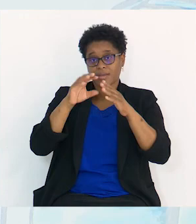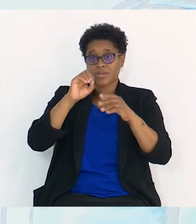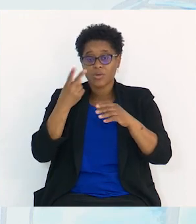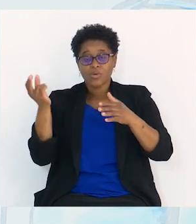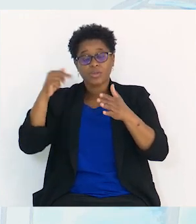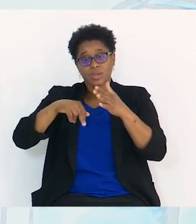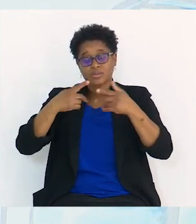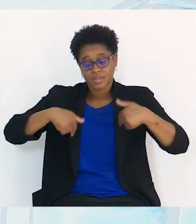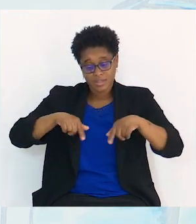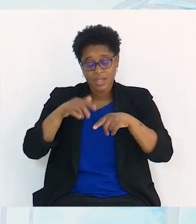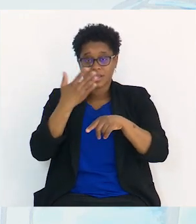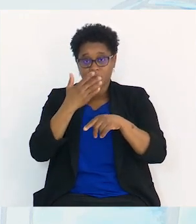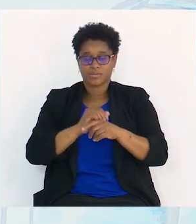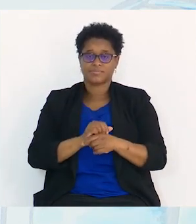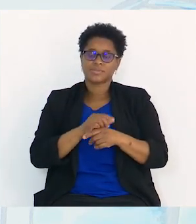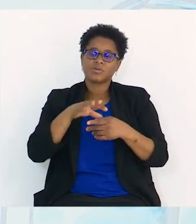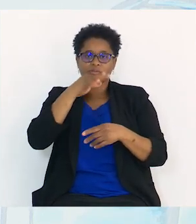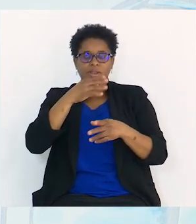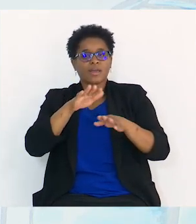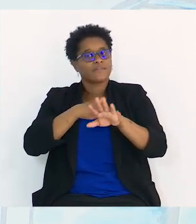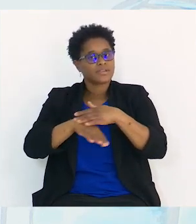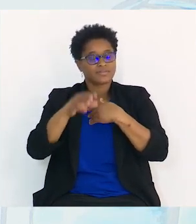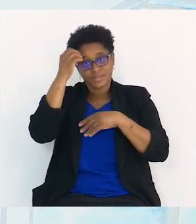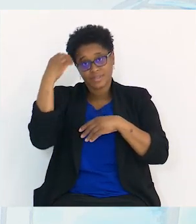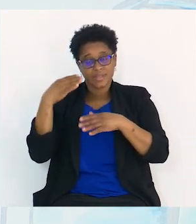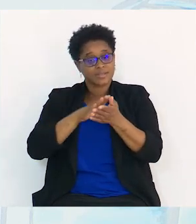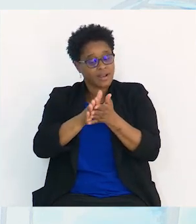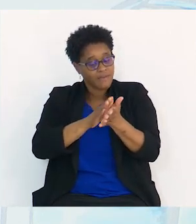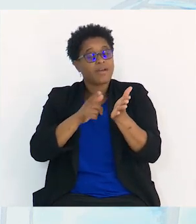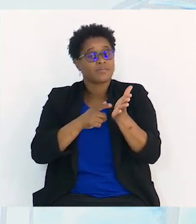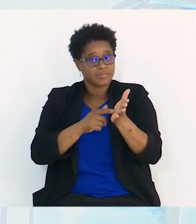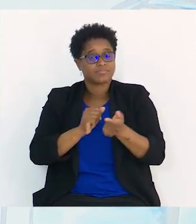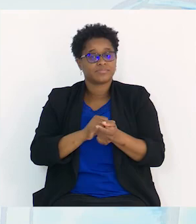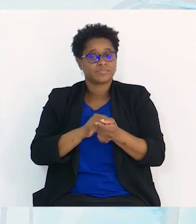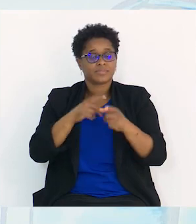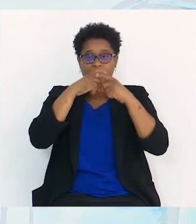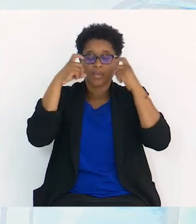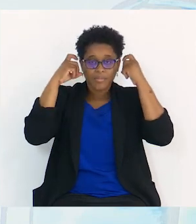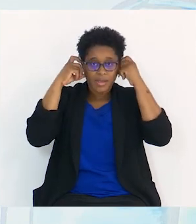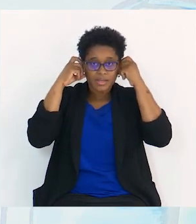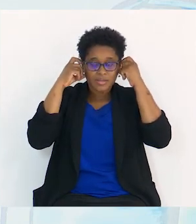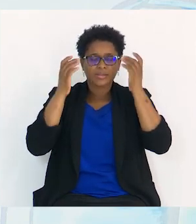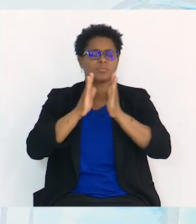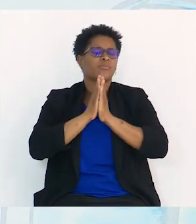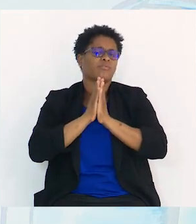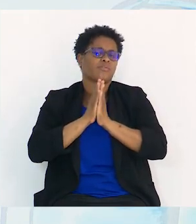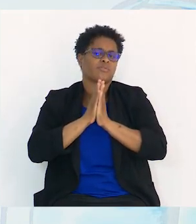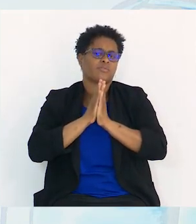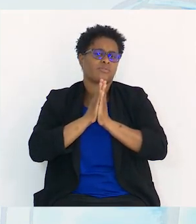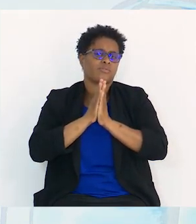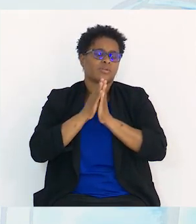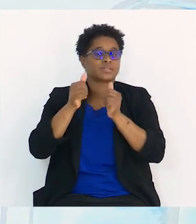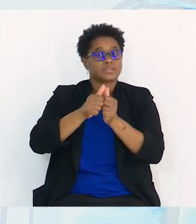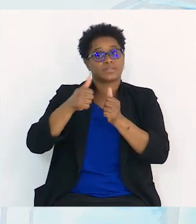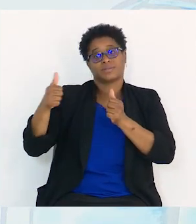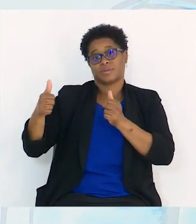aula. E por falar em fazer, não te esqueças de higienizar a mão, manter a máscara e, por favor, coloque